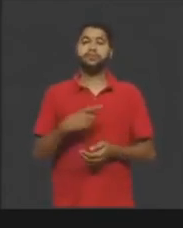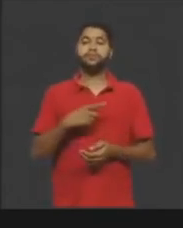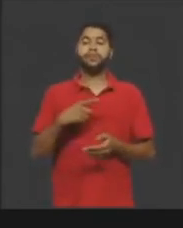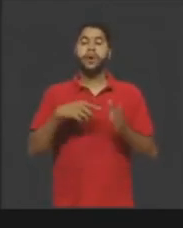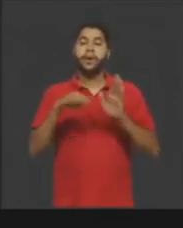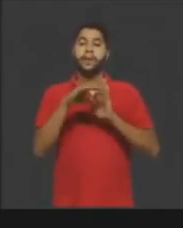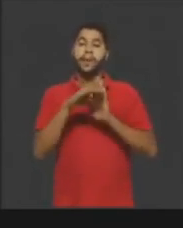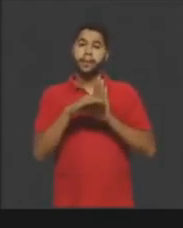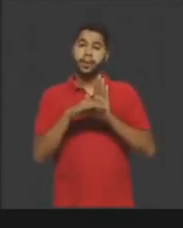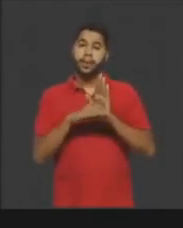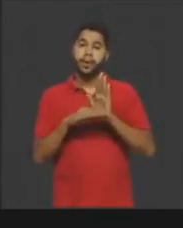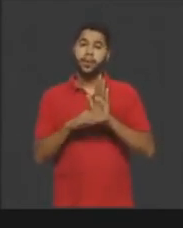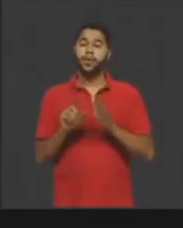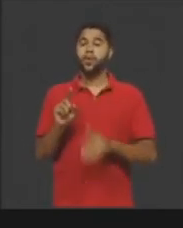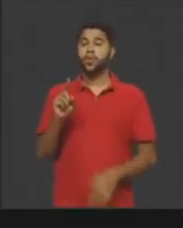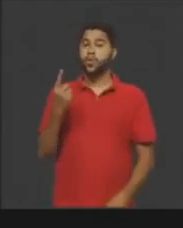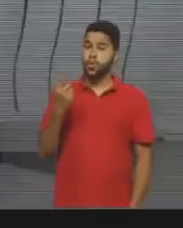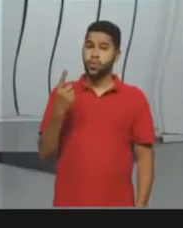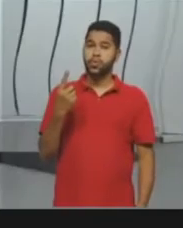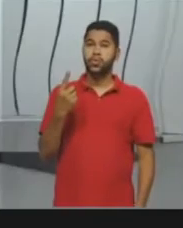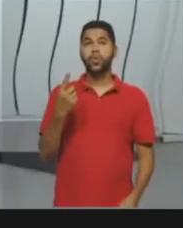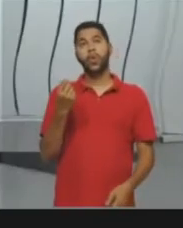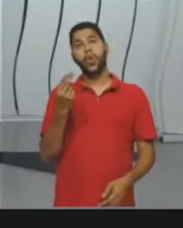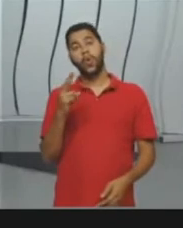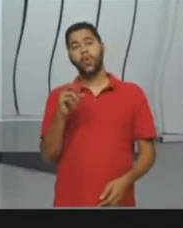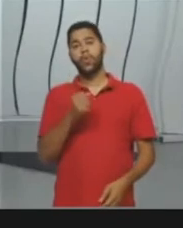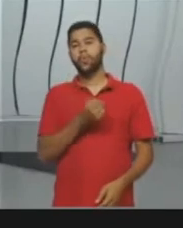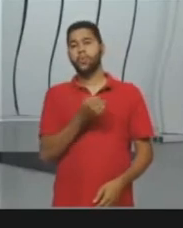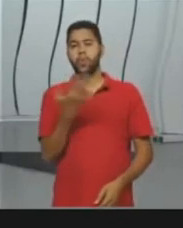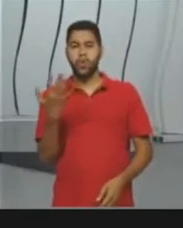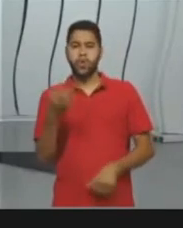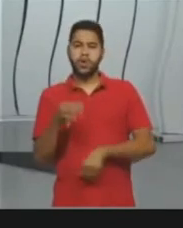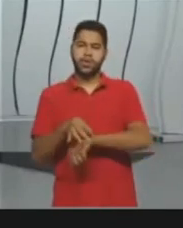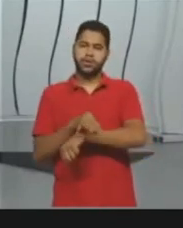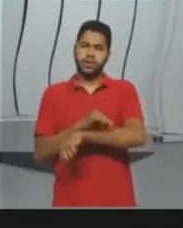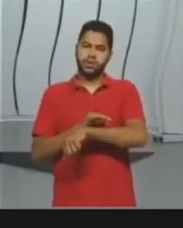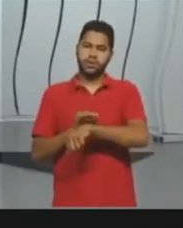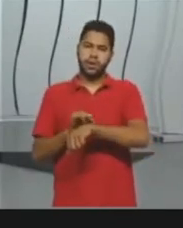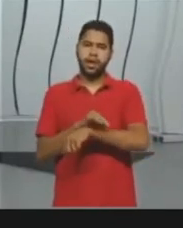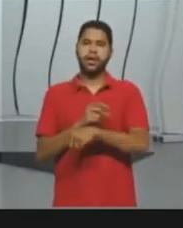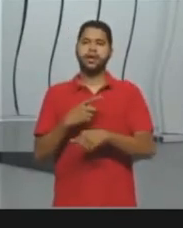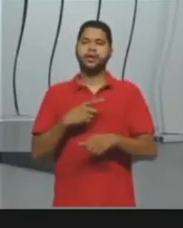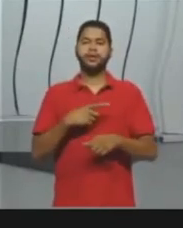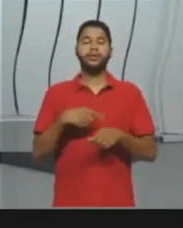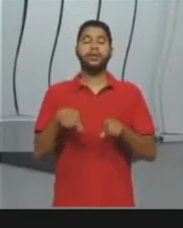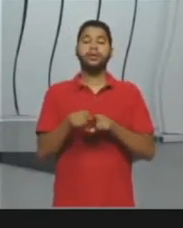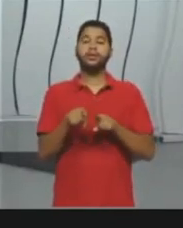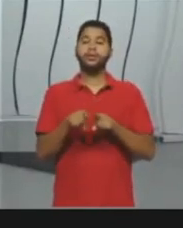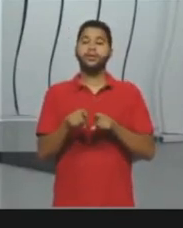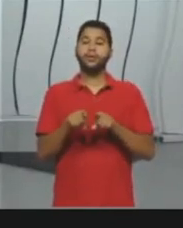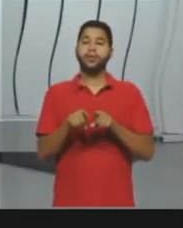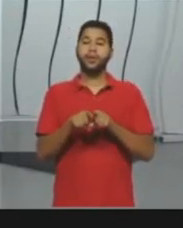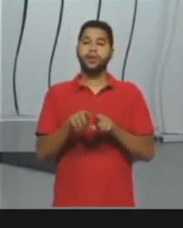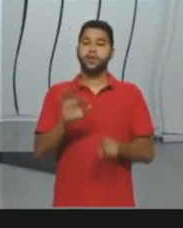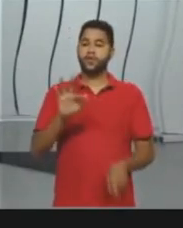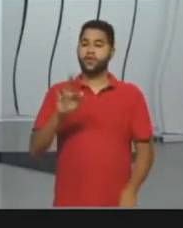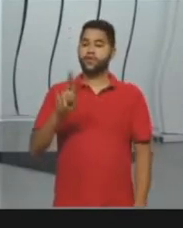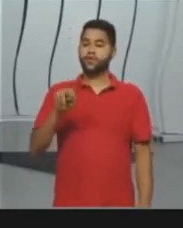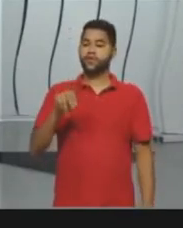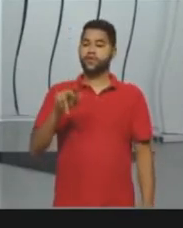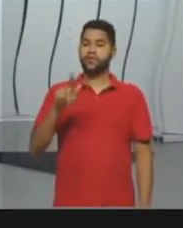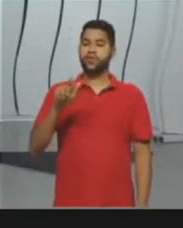ser unicelular ou pluricelular, e nesse caso nós temos esses exemplos aqui, os fungos também são unicelulares.